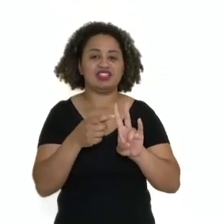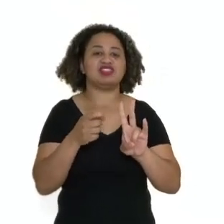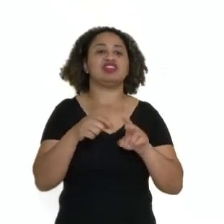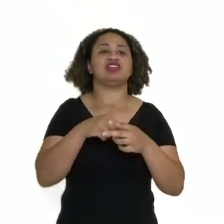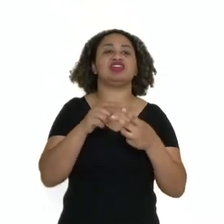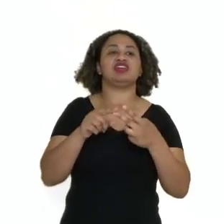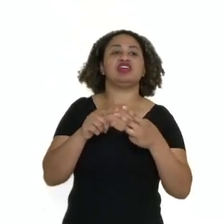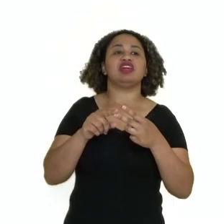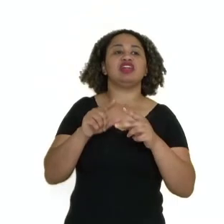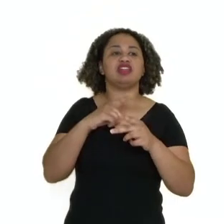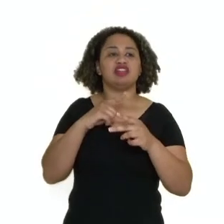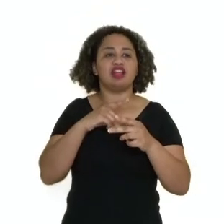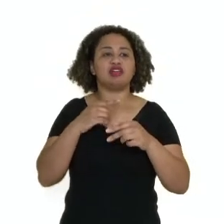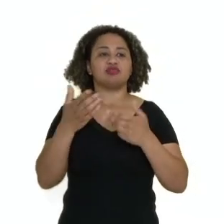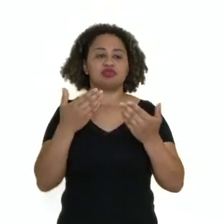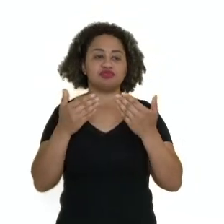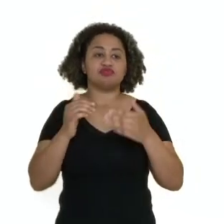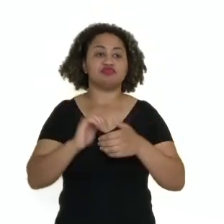aqui também, ó,